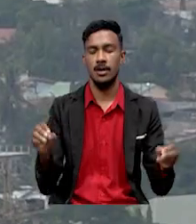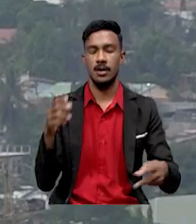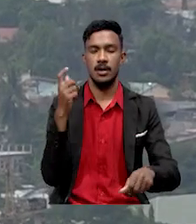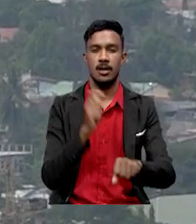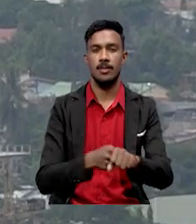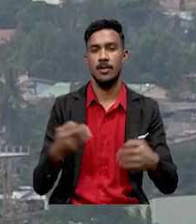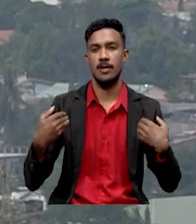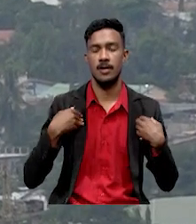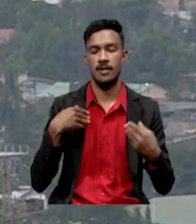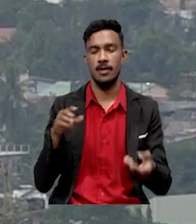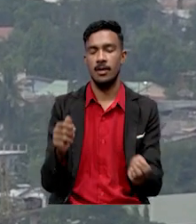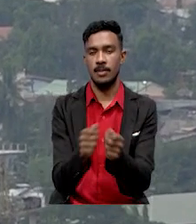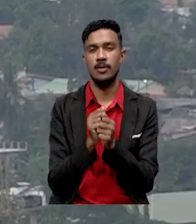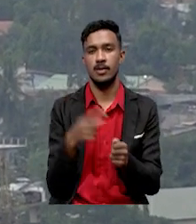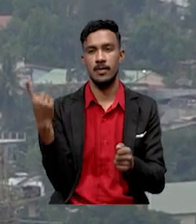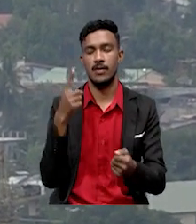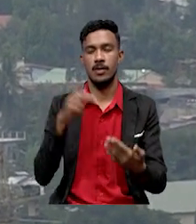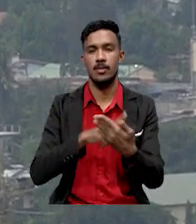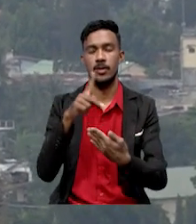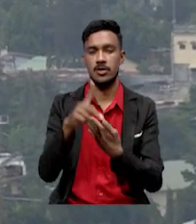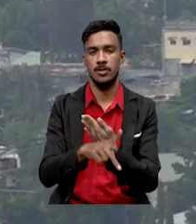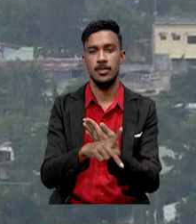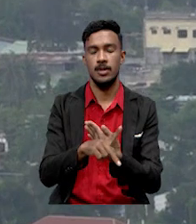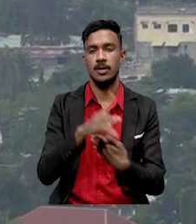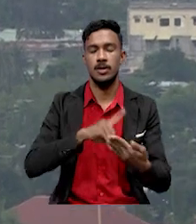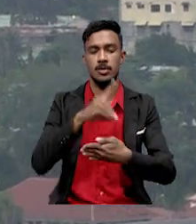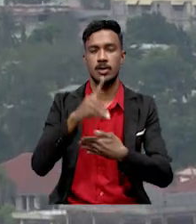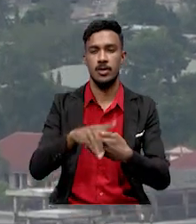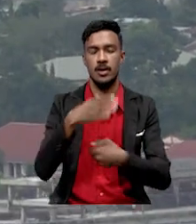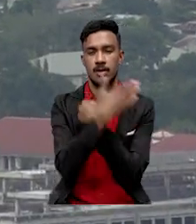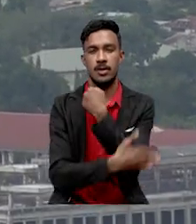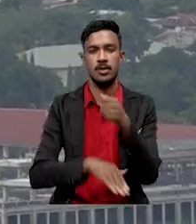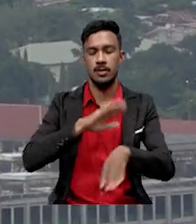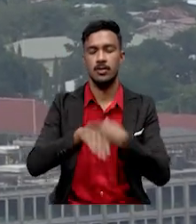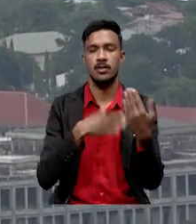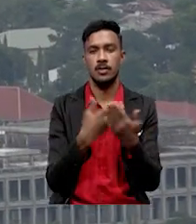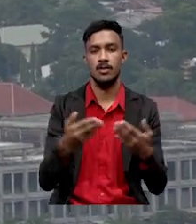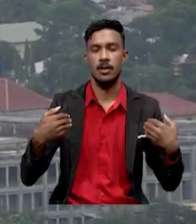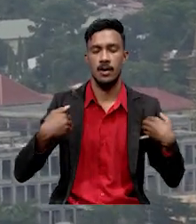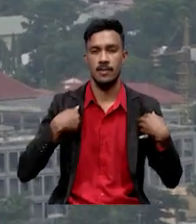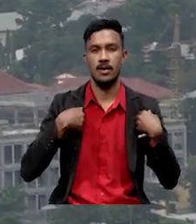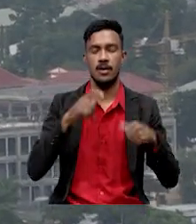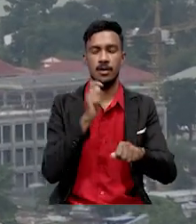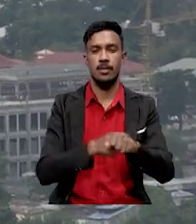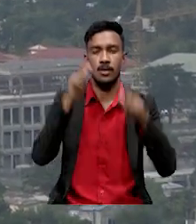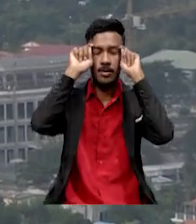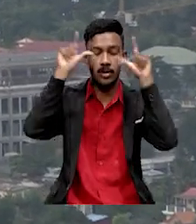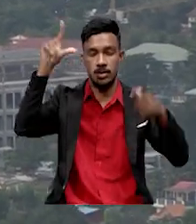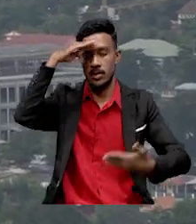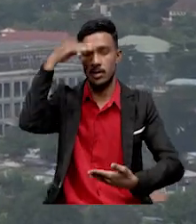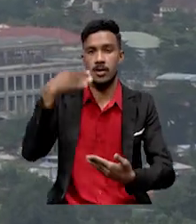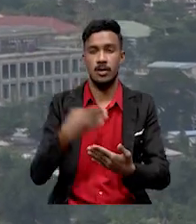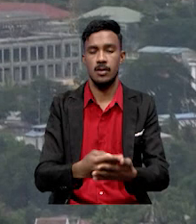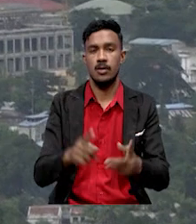sempre hamaluk na fatin processo desenvolvimento e a nação hirakne. E a situação Timor-Leste ou em Loron,